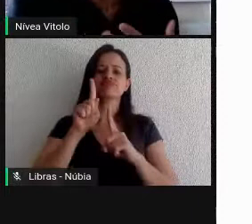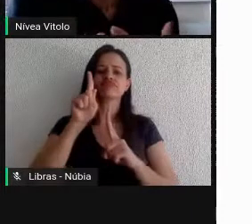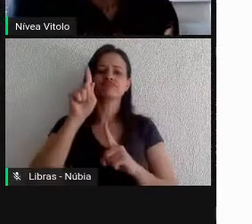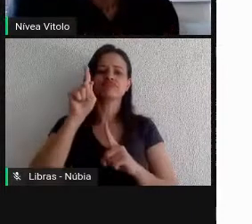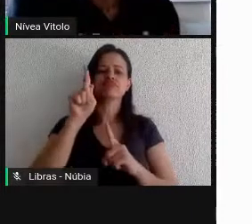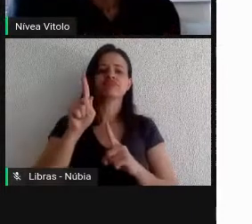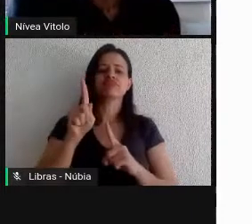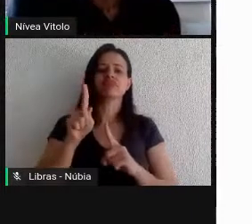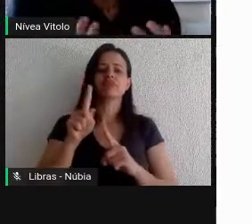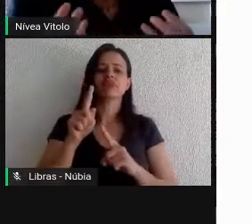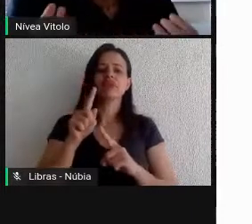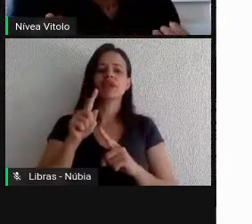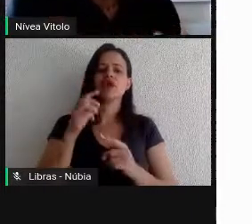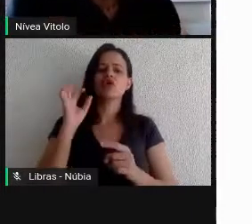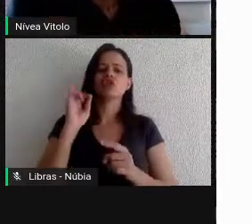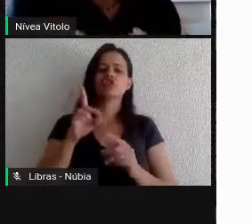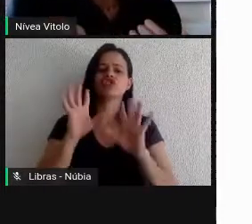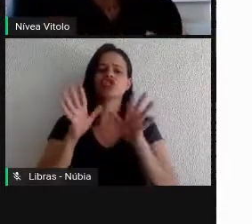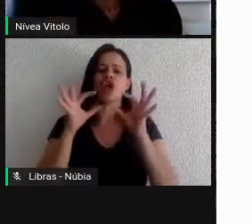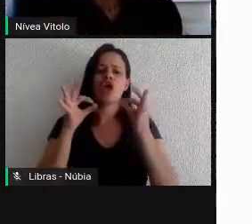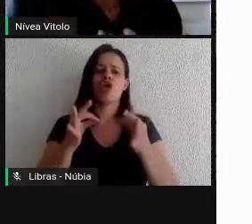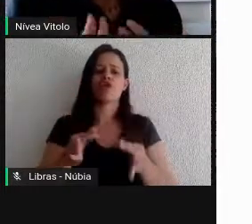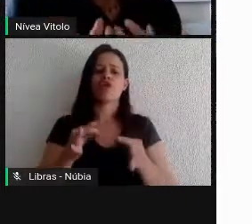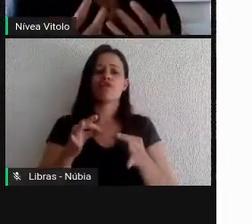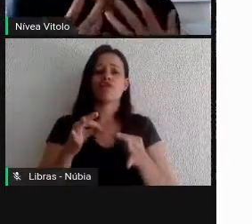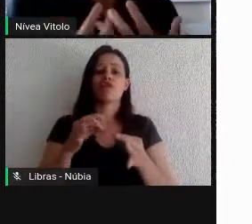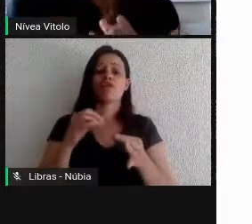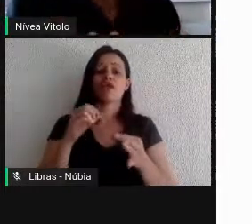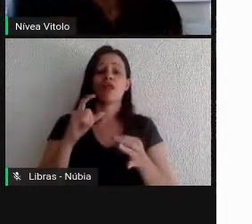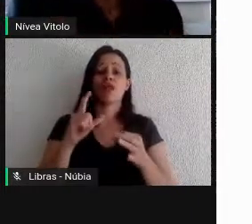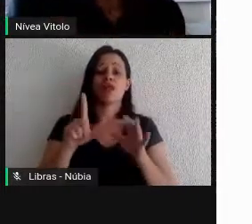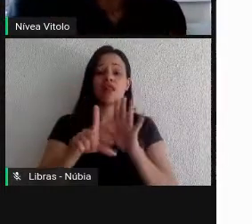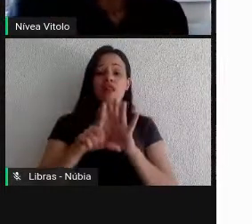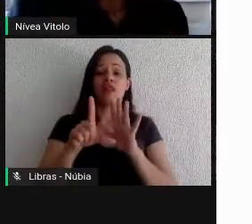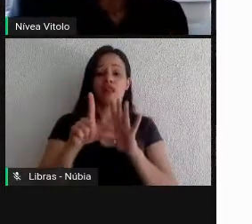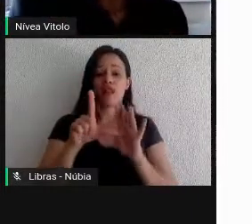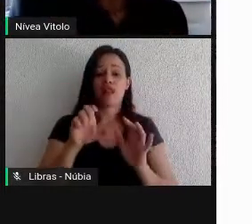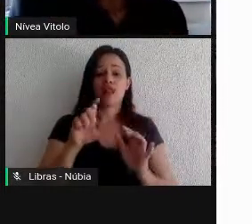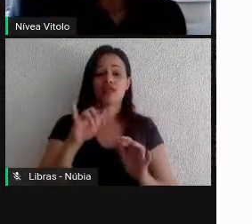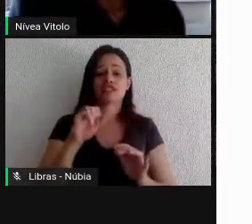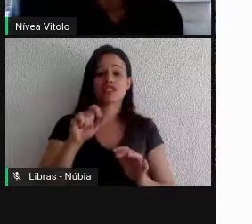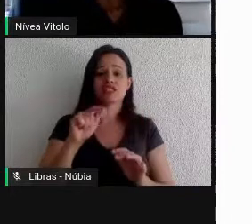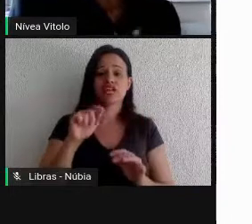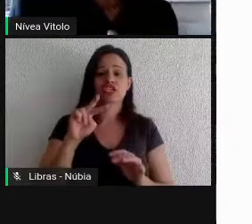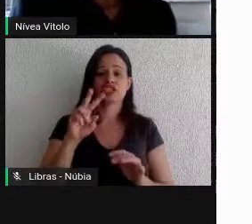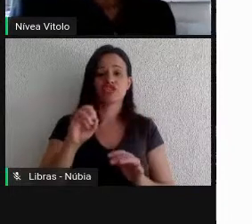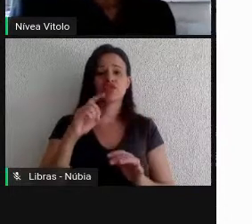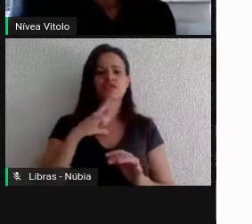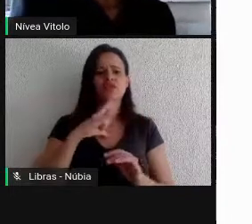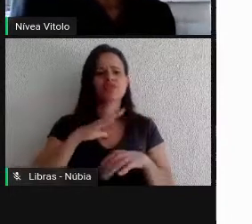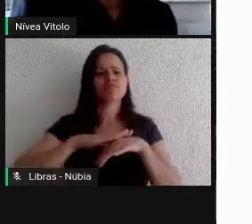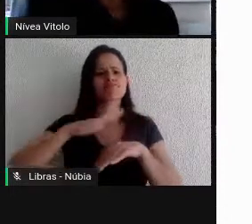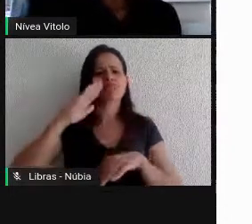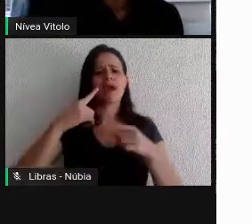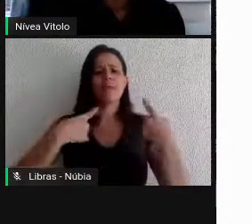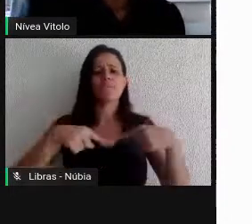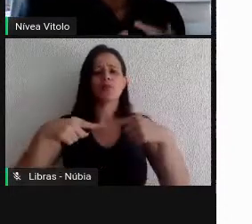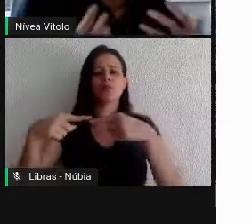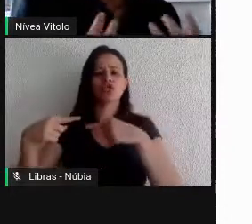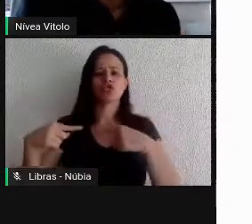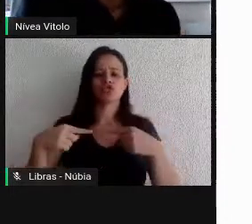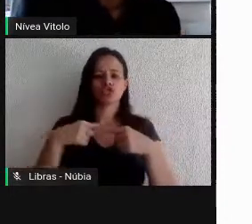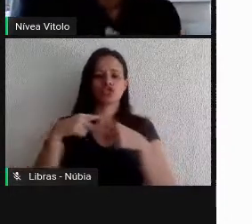especificamente, a gente pôde confirmar que o legislativo tem uma grande participação aí na produção de políticas